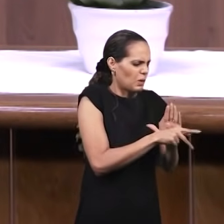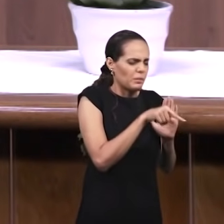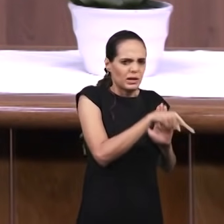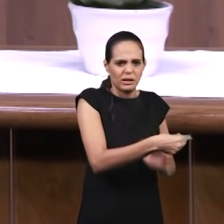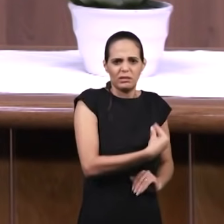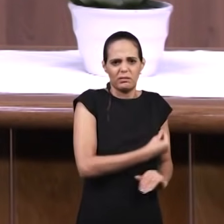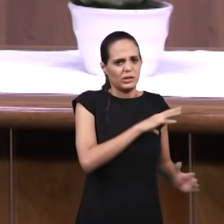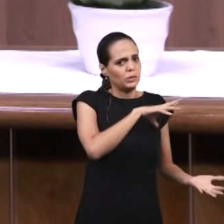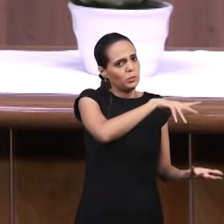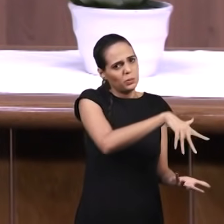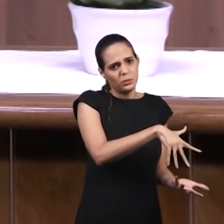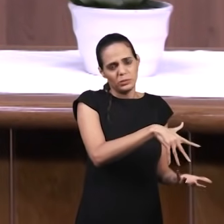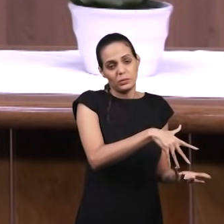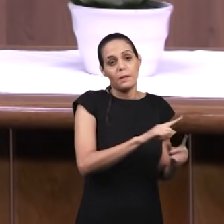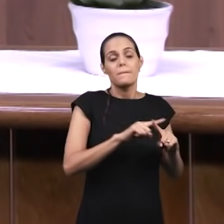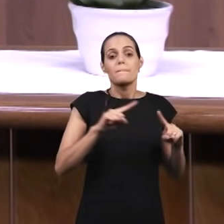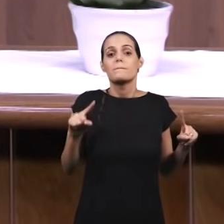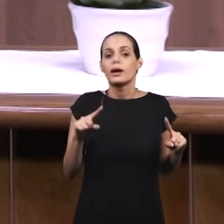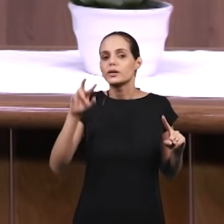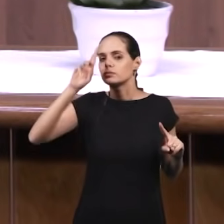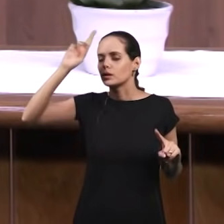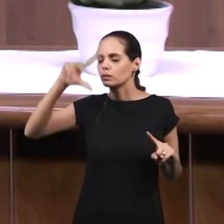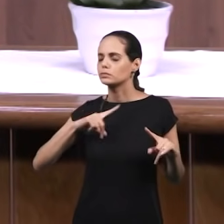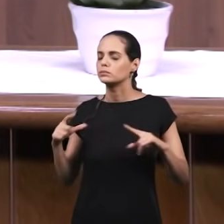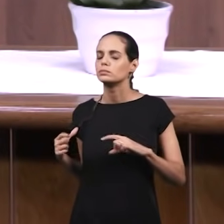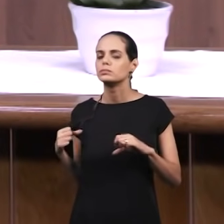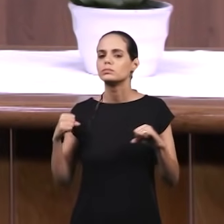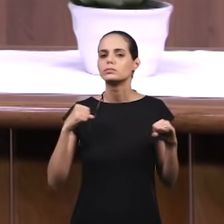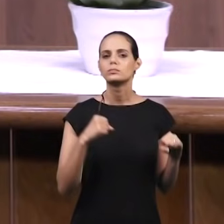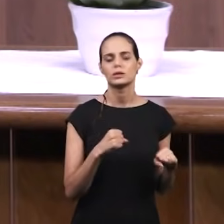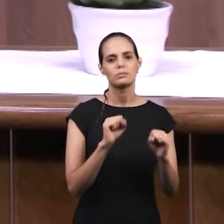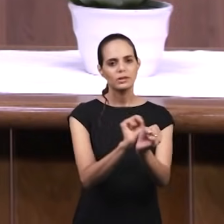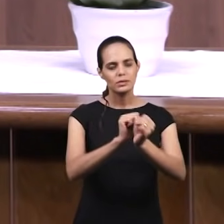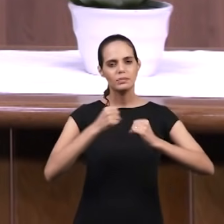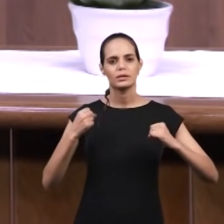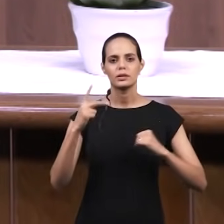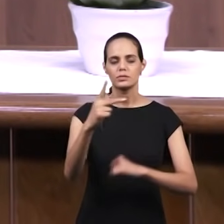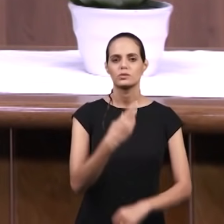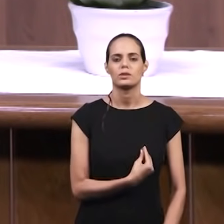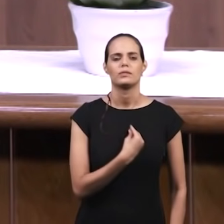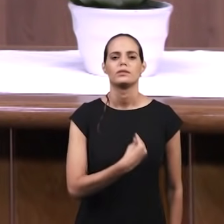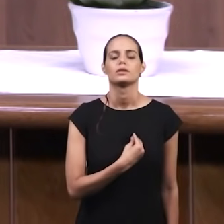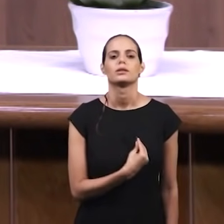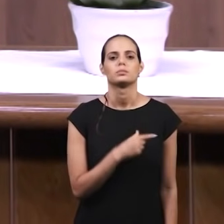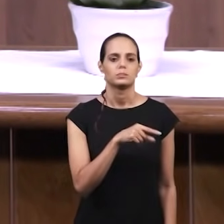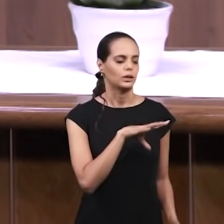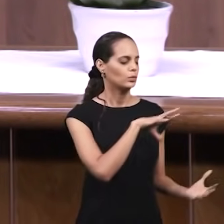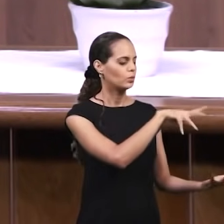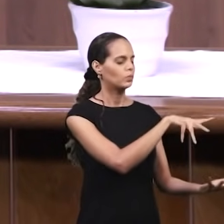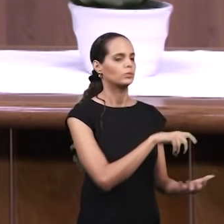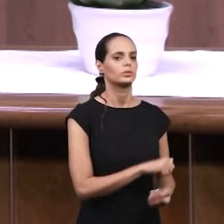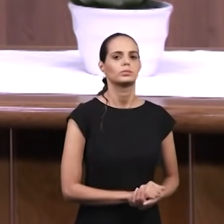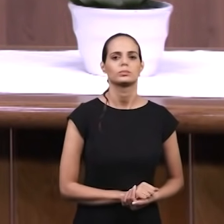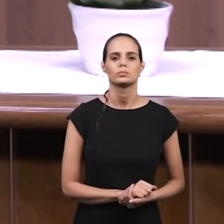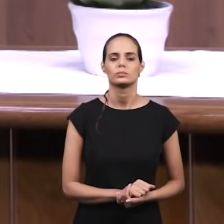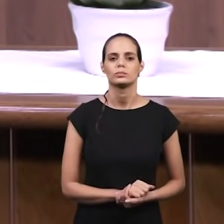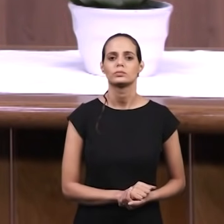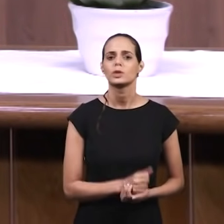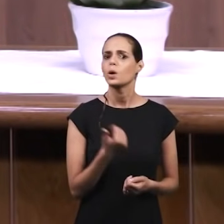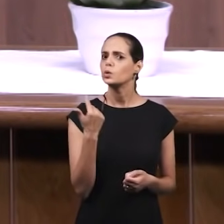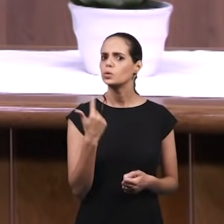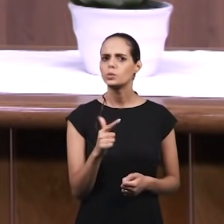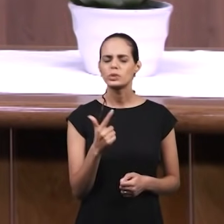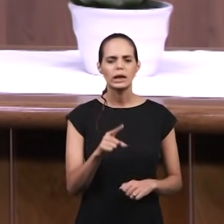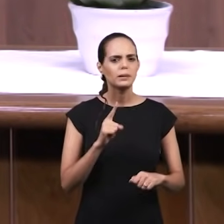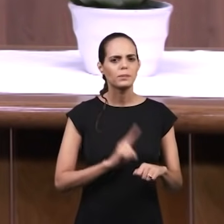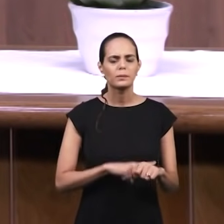vida, mas o Senhor, Ele tem poder para te libertar disso tudo. Não há situação nenhuma que